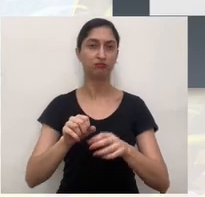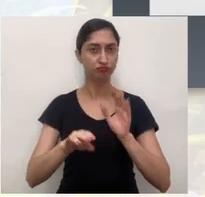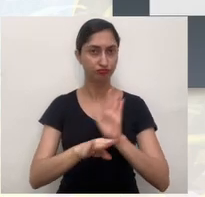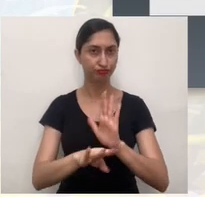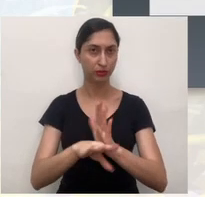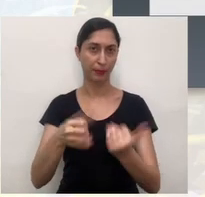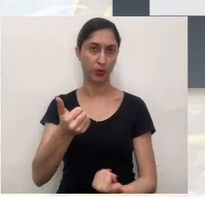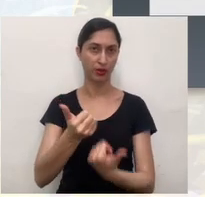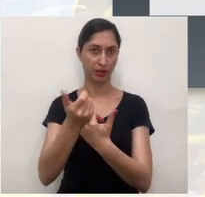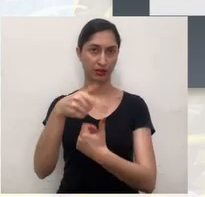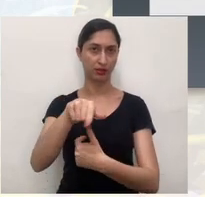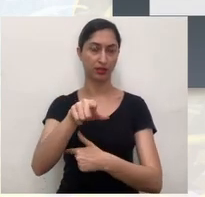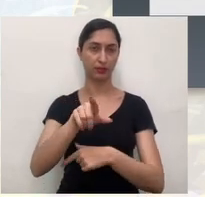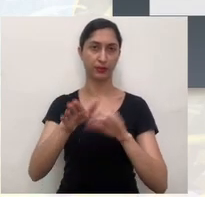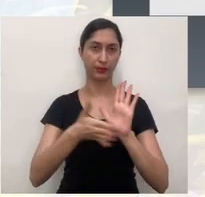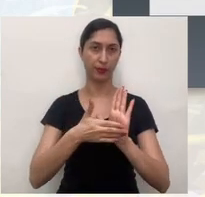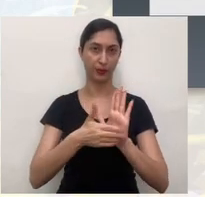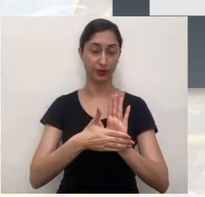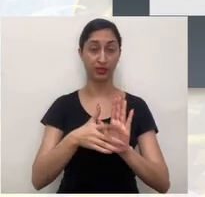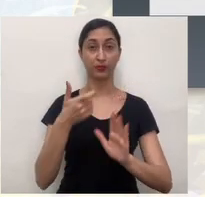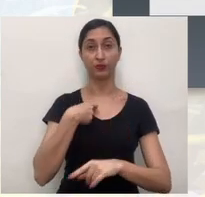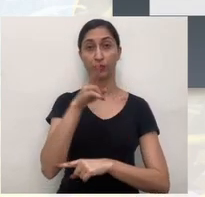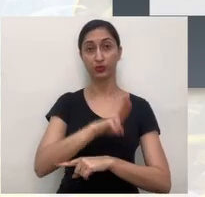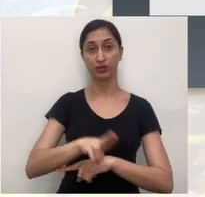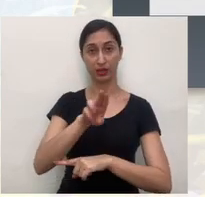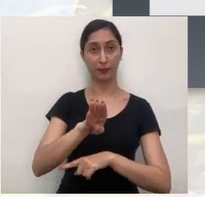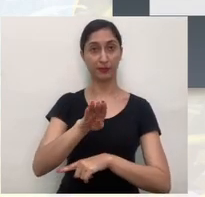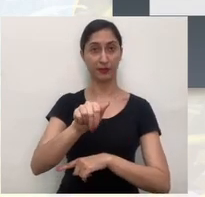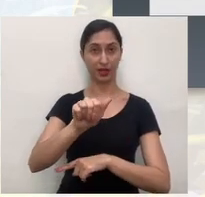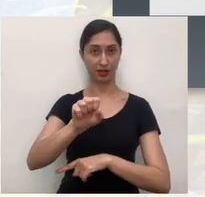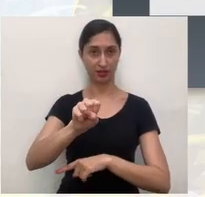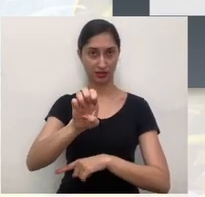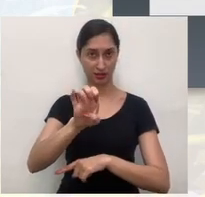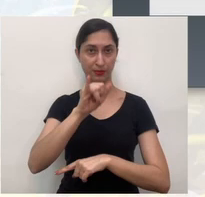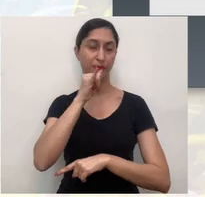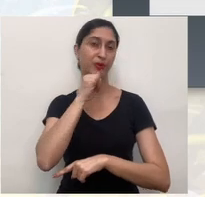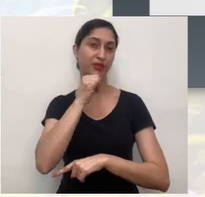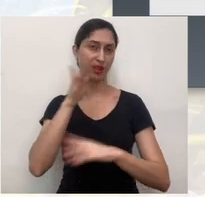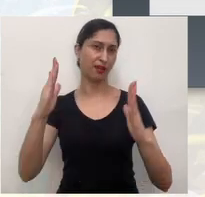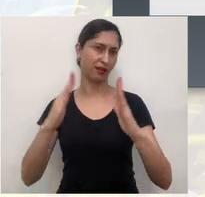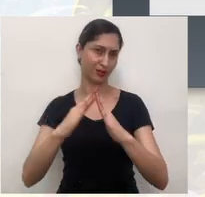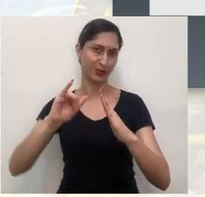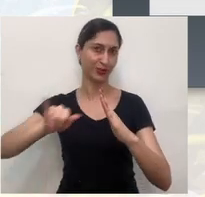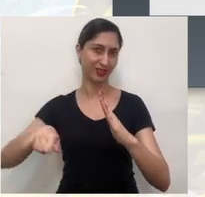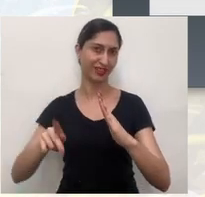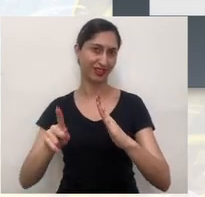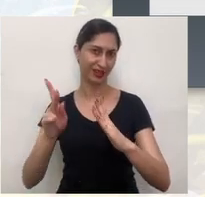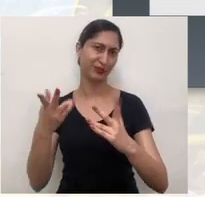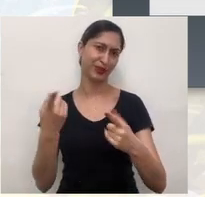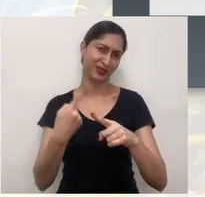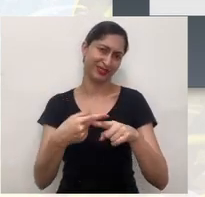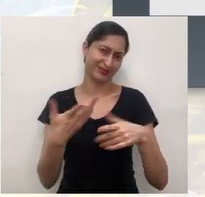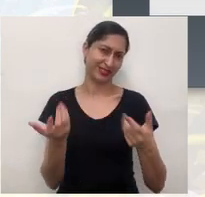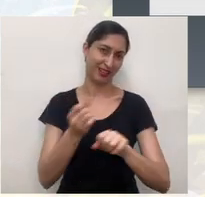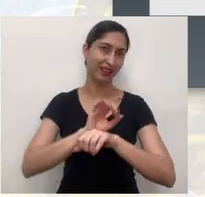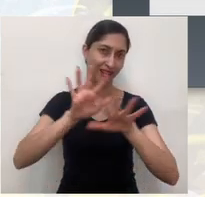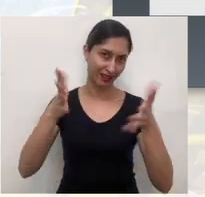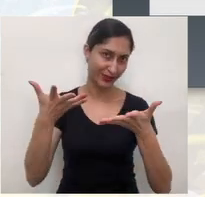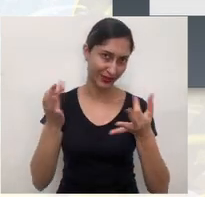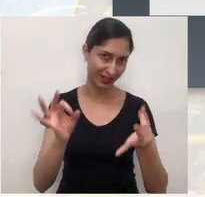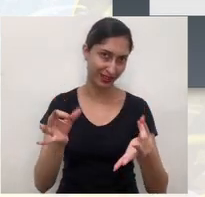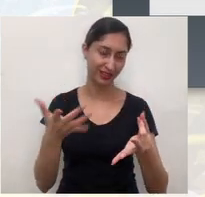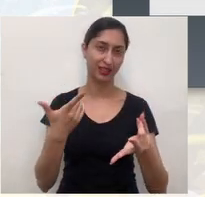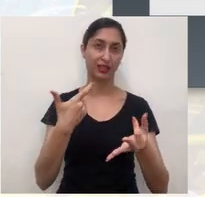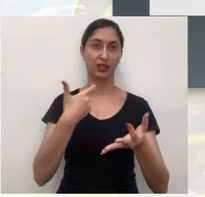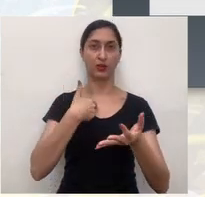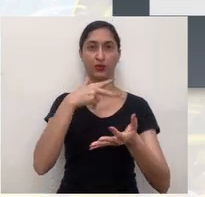Eu usei como base a residência Juscelino Kubitschek por razões óbvias, né? Eu quero conectar tudo